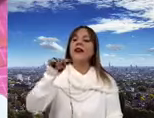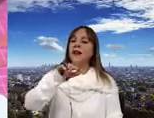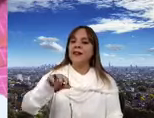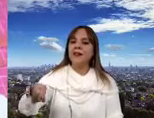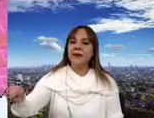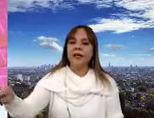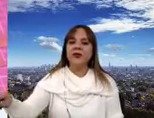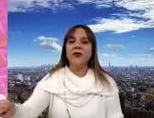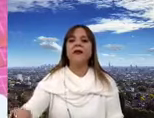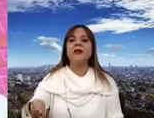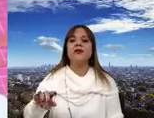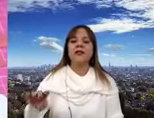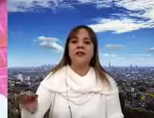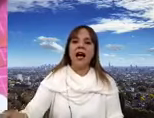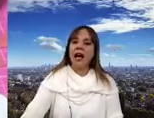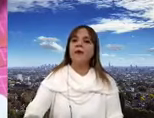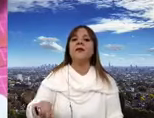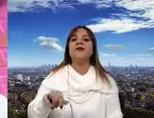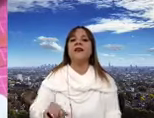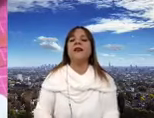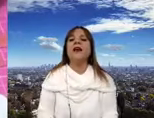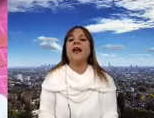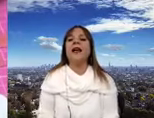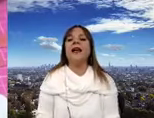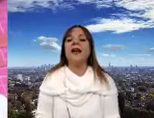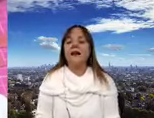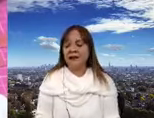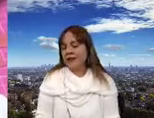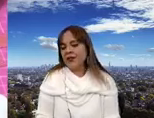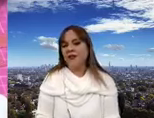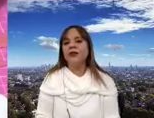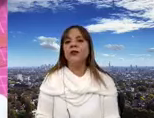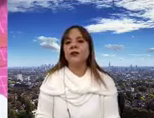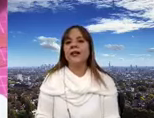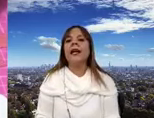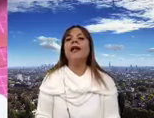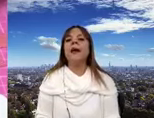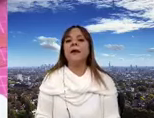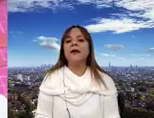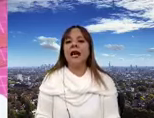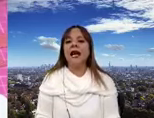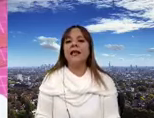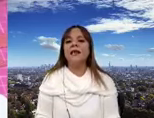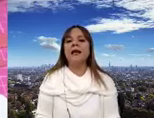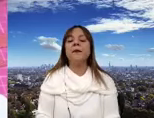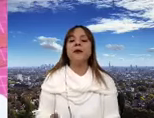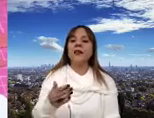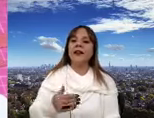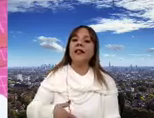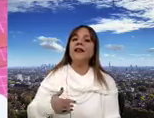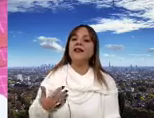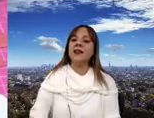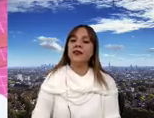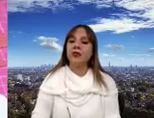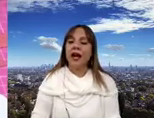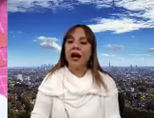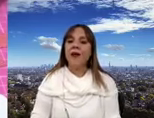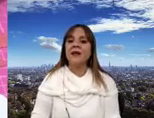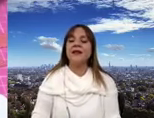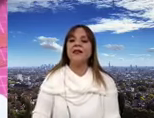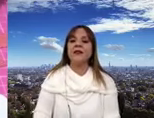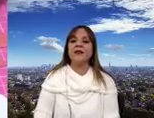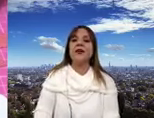aqui nos comentários o WhatsApp para vocês, se tiver dúvida, né, mandarem também. Perguntaram aqui, tem que ser autoral? A peça tem que